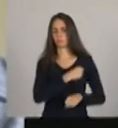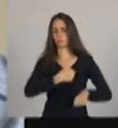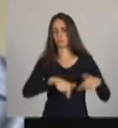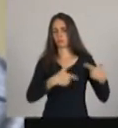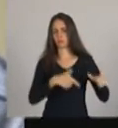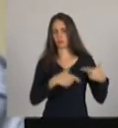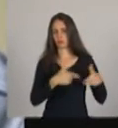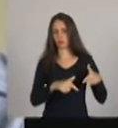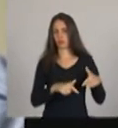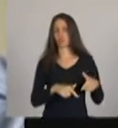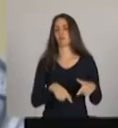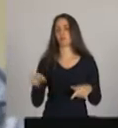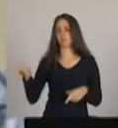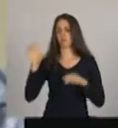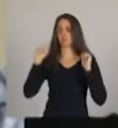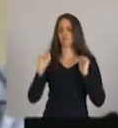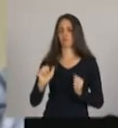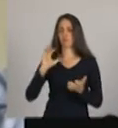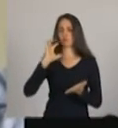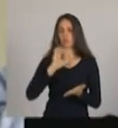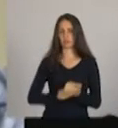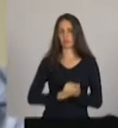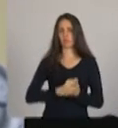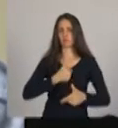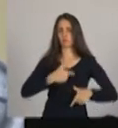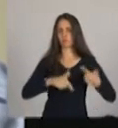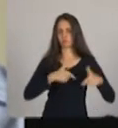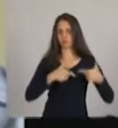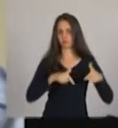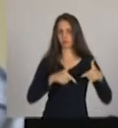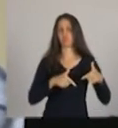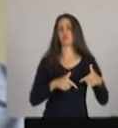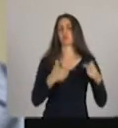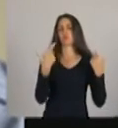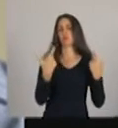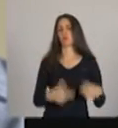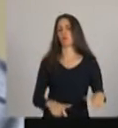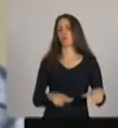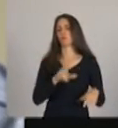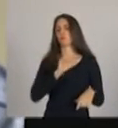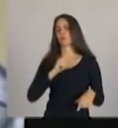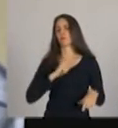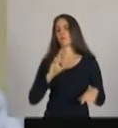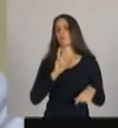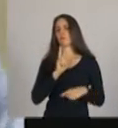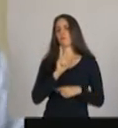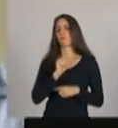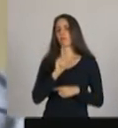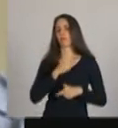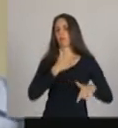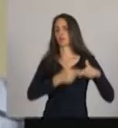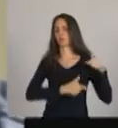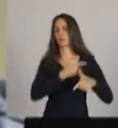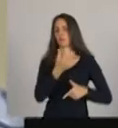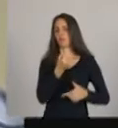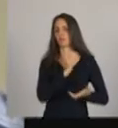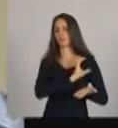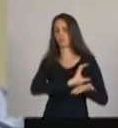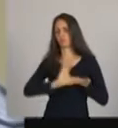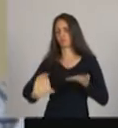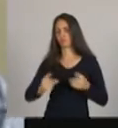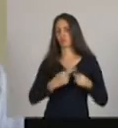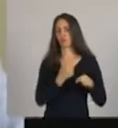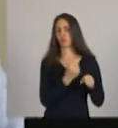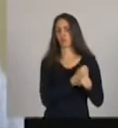inscrição nos canteiros de obra do município de Vila Velha, aonde vai gerar emprego e renda também, que são obras que